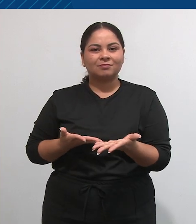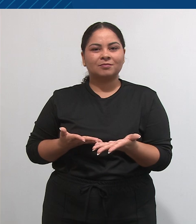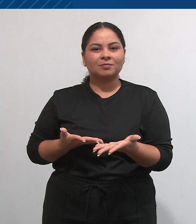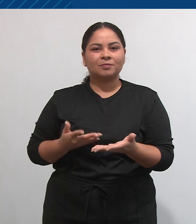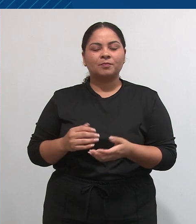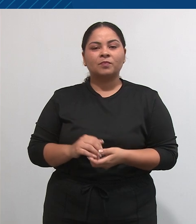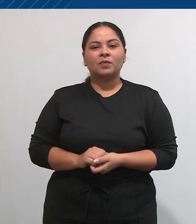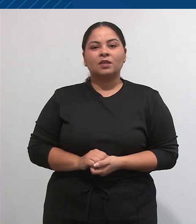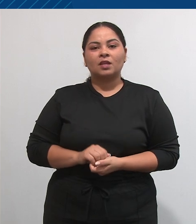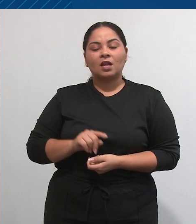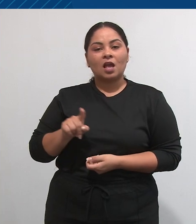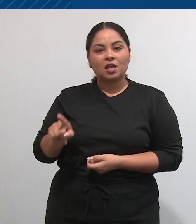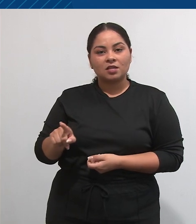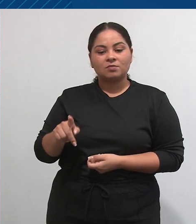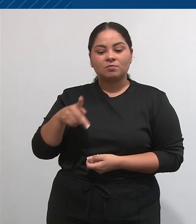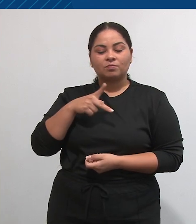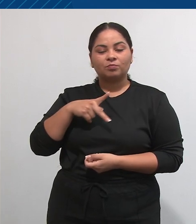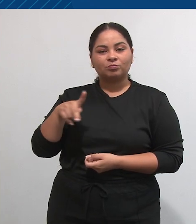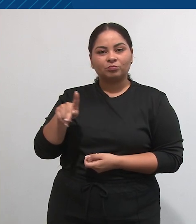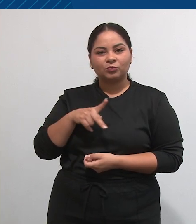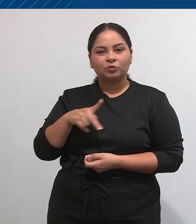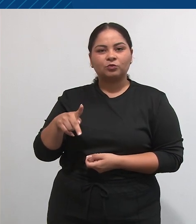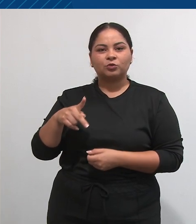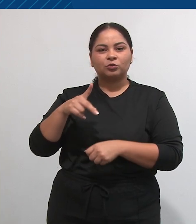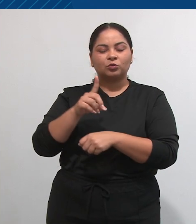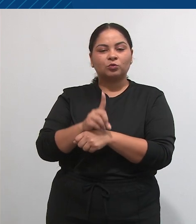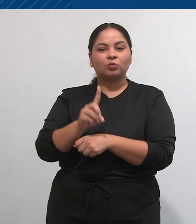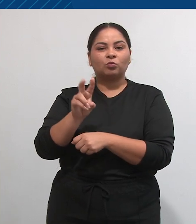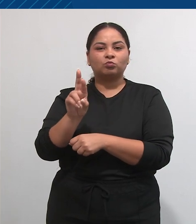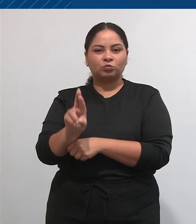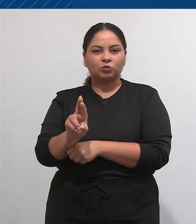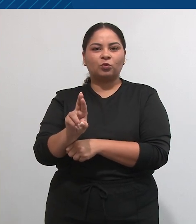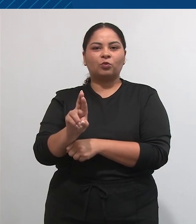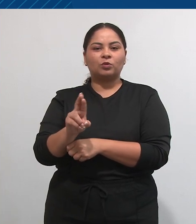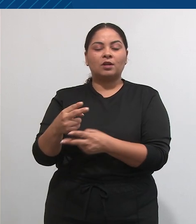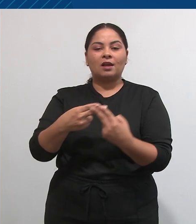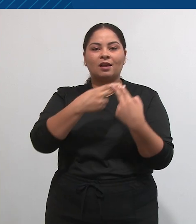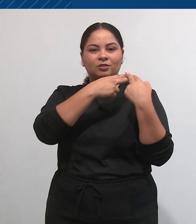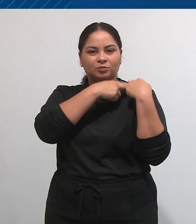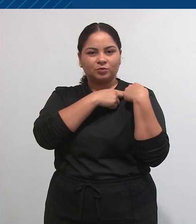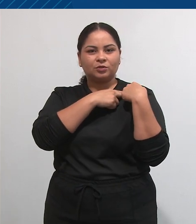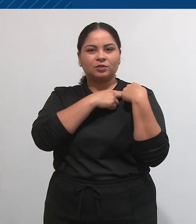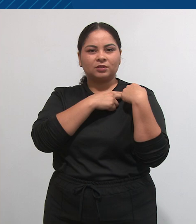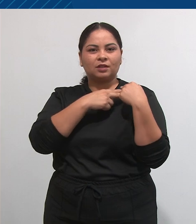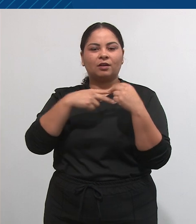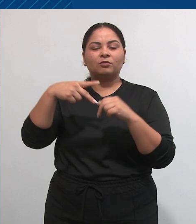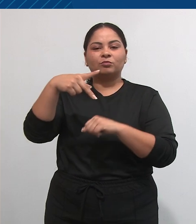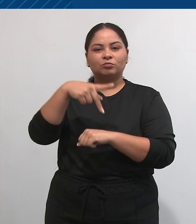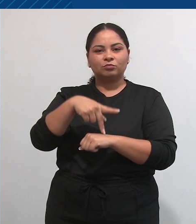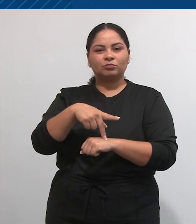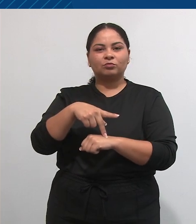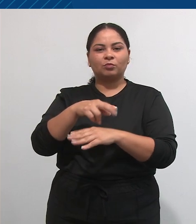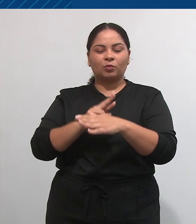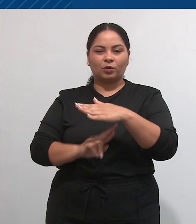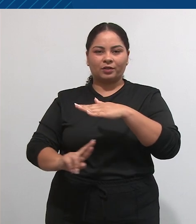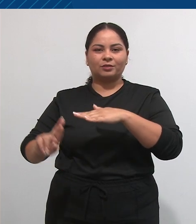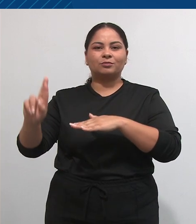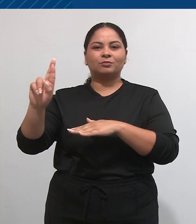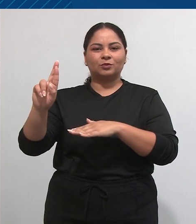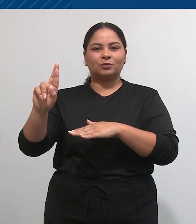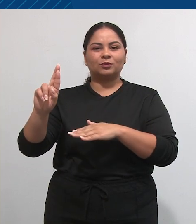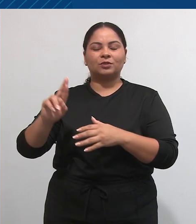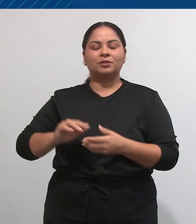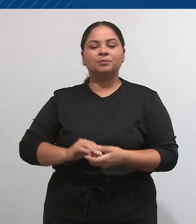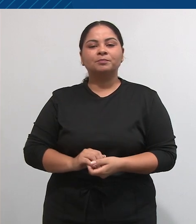de ensino, ele é responsável por uma pró-reitoria, na época quando eu o conheci, na